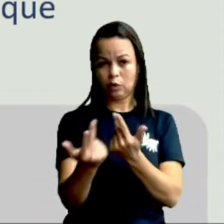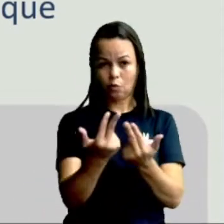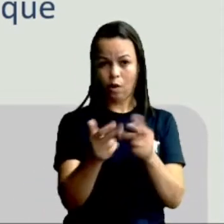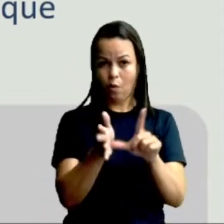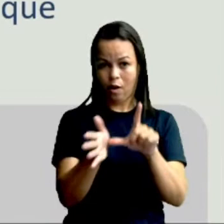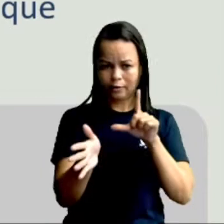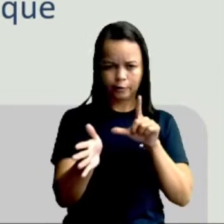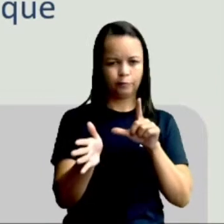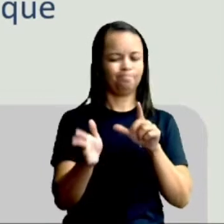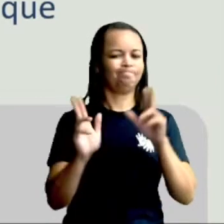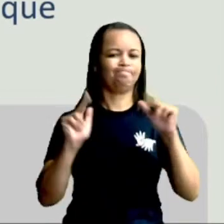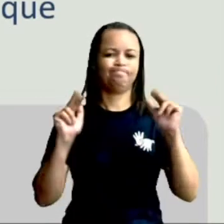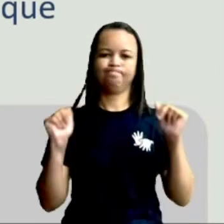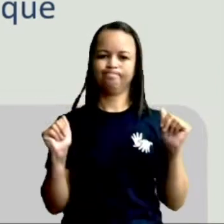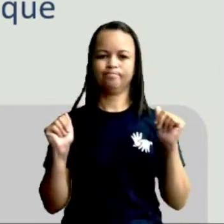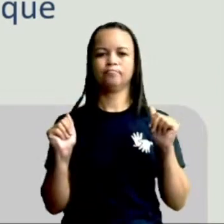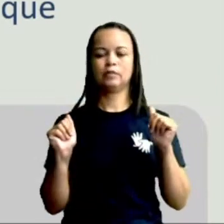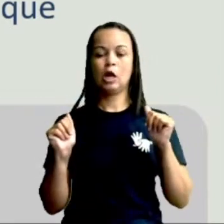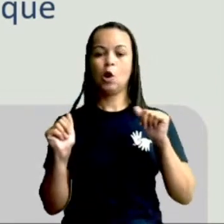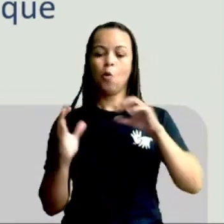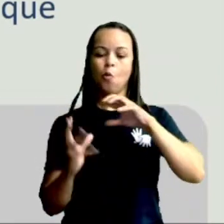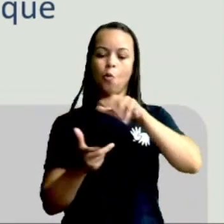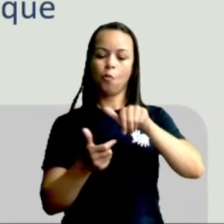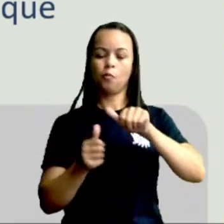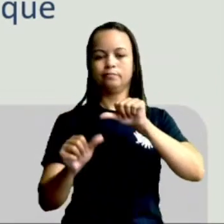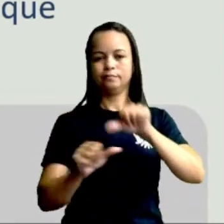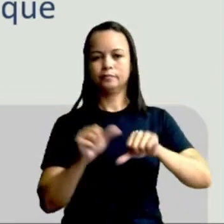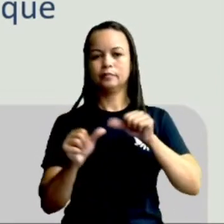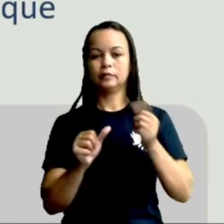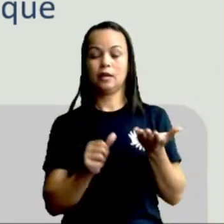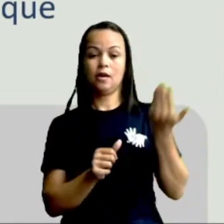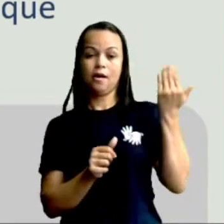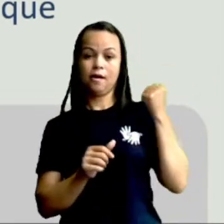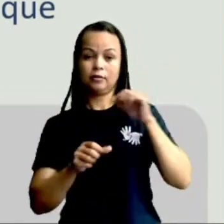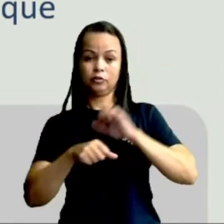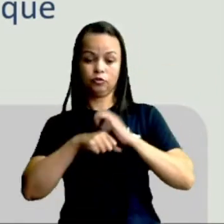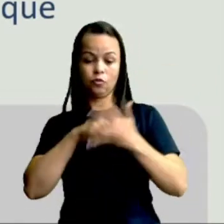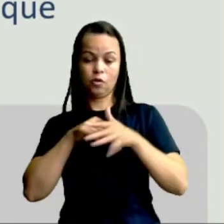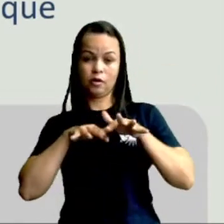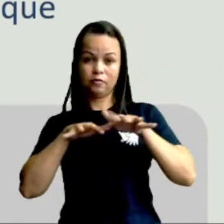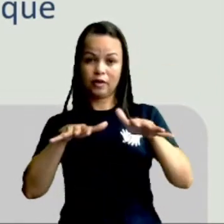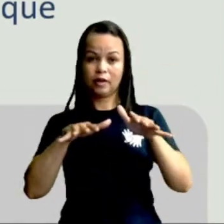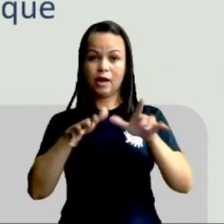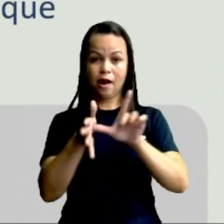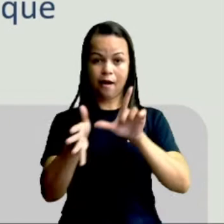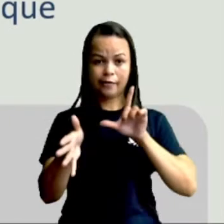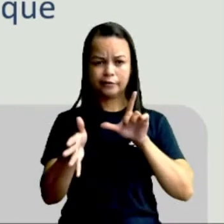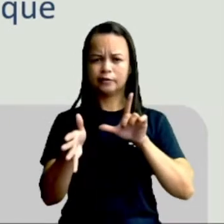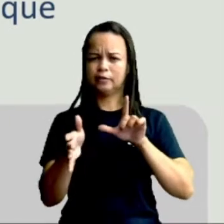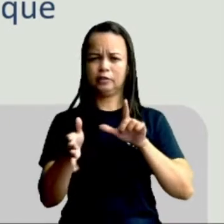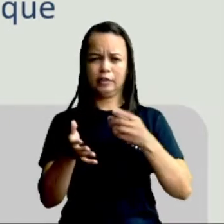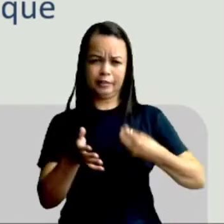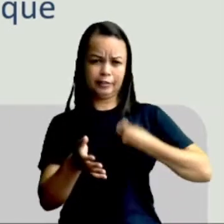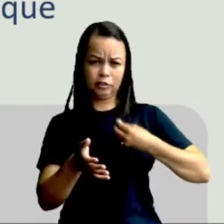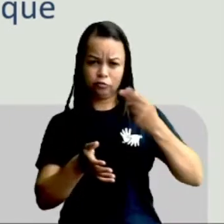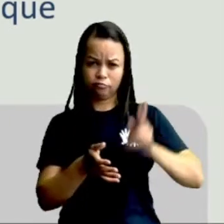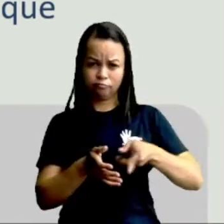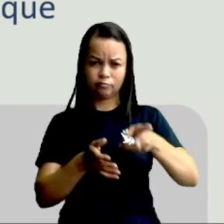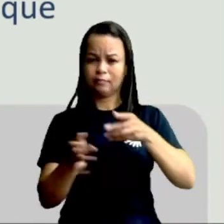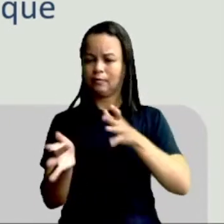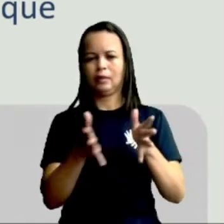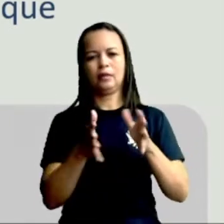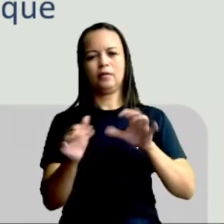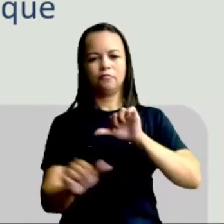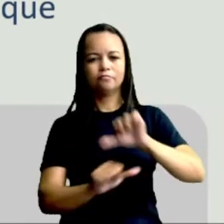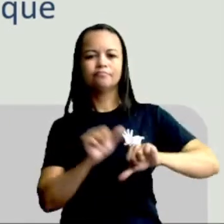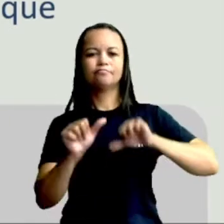antes, tá? O mundo mudou e aquele mundo de antes do coronavírus não existe mais. A nossa vida vai mudar muito ainda